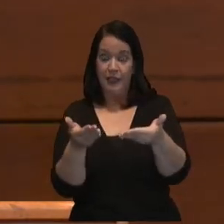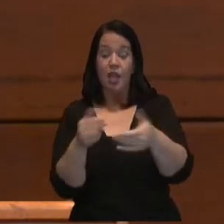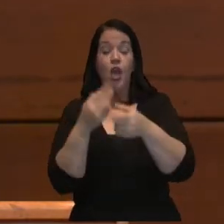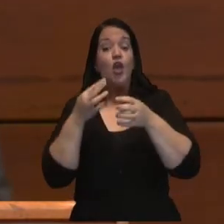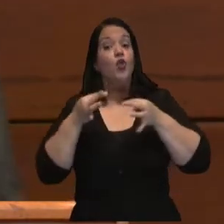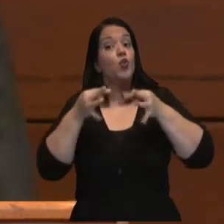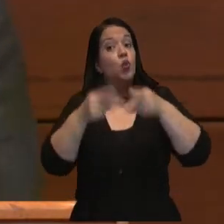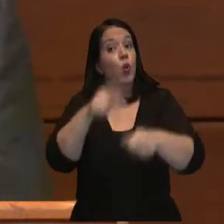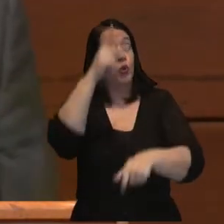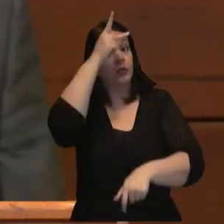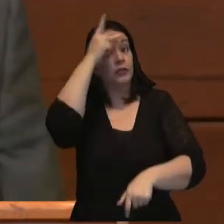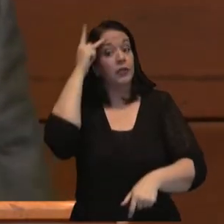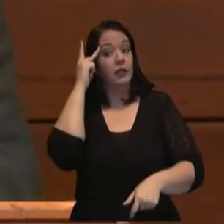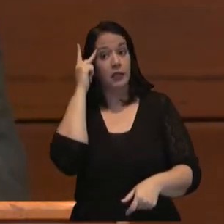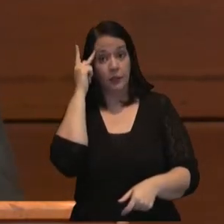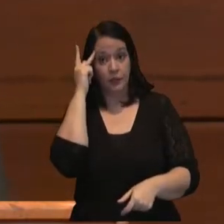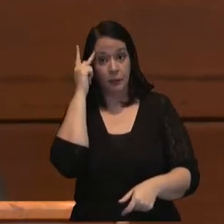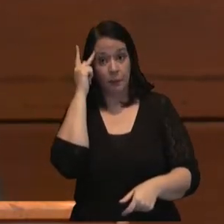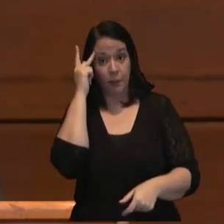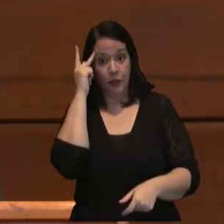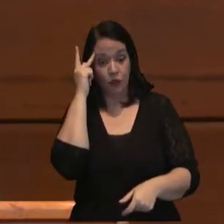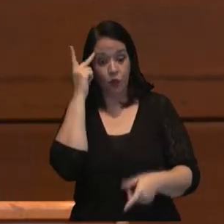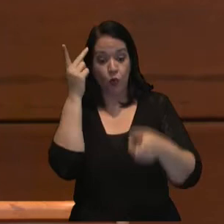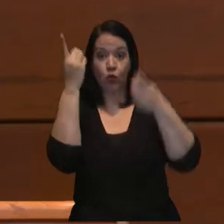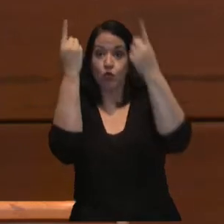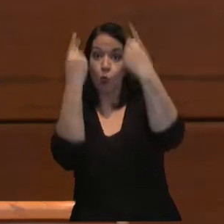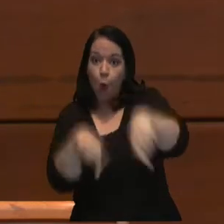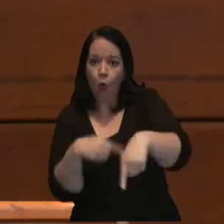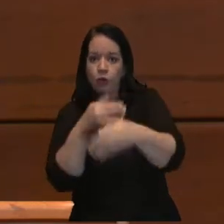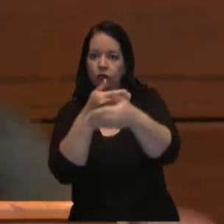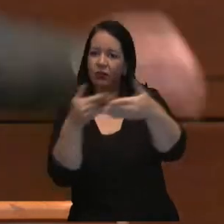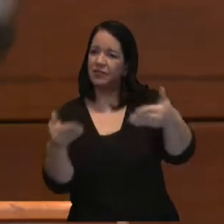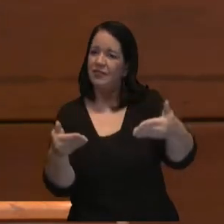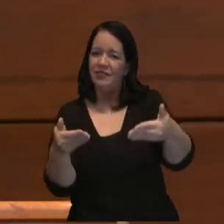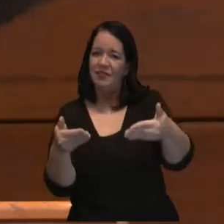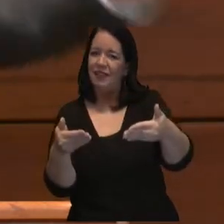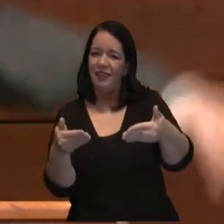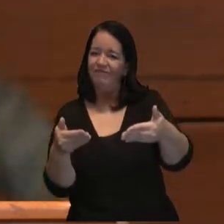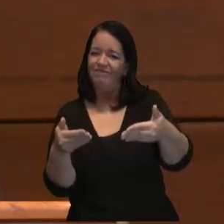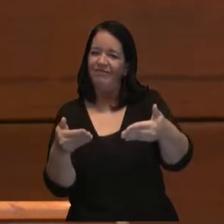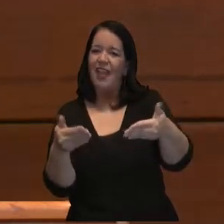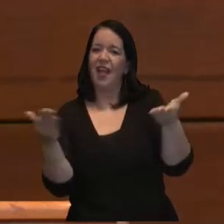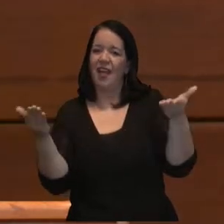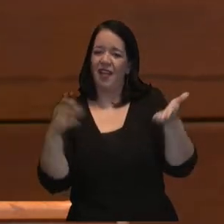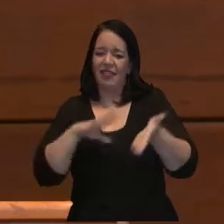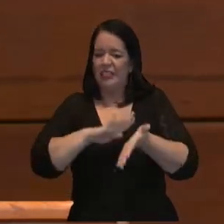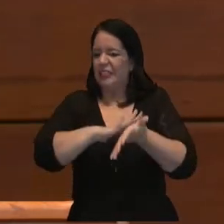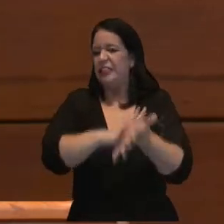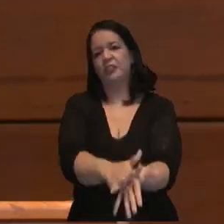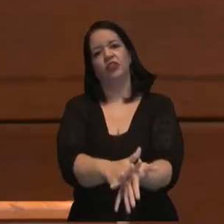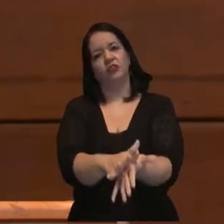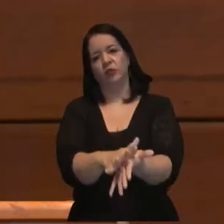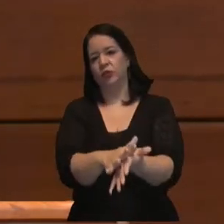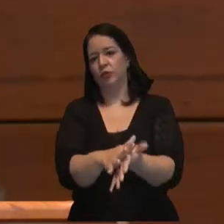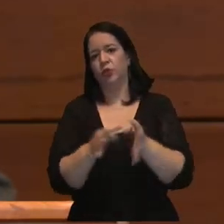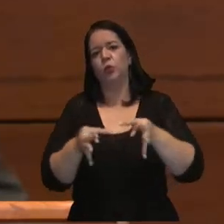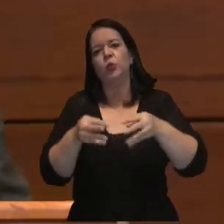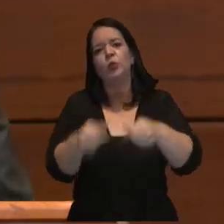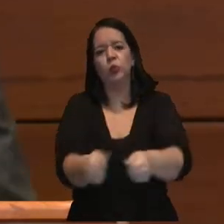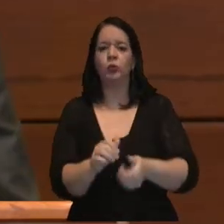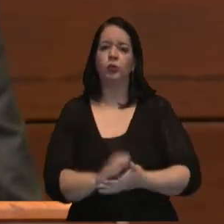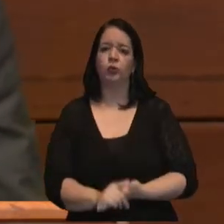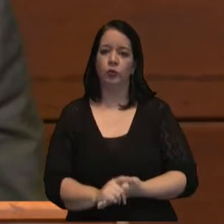que indignados estão contra ti. Eles serão reduzidos a nada, e os que contenderem contigo,